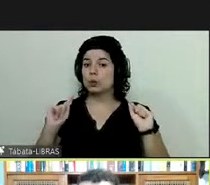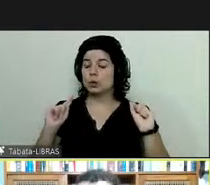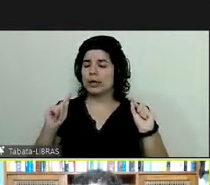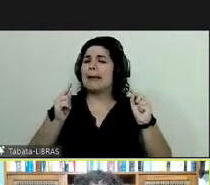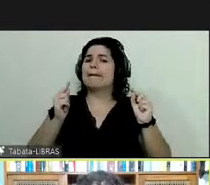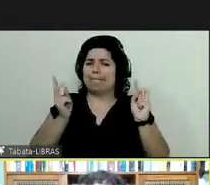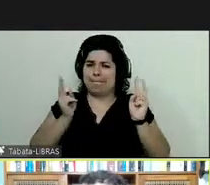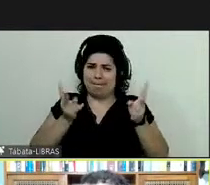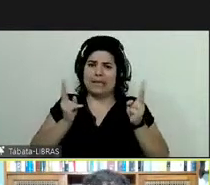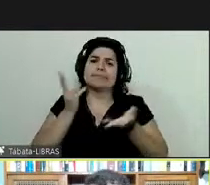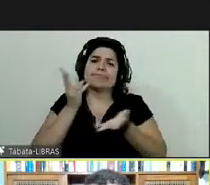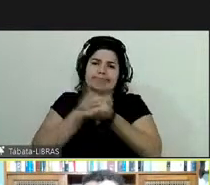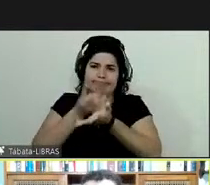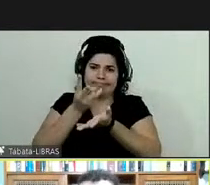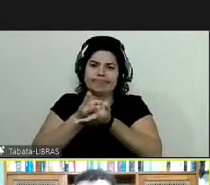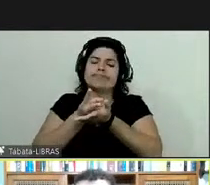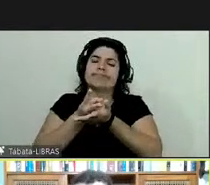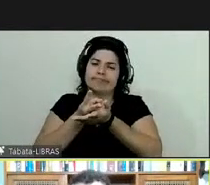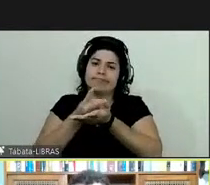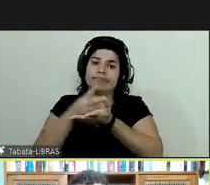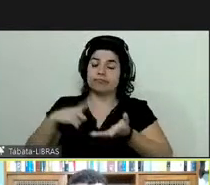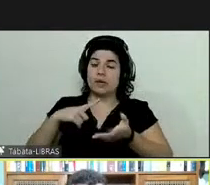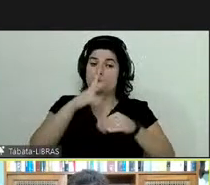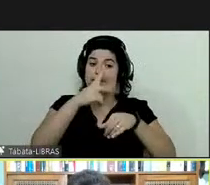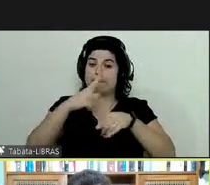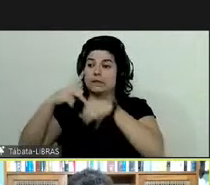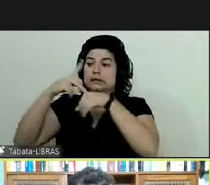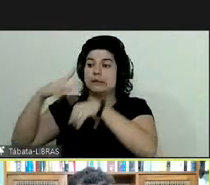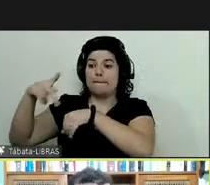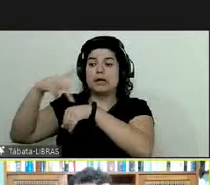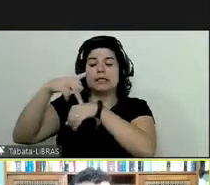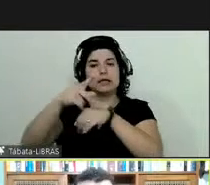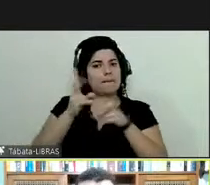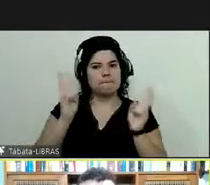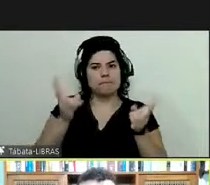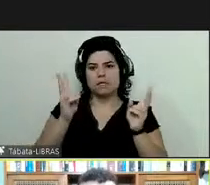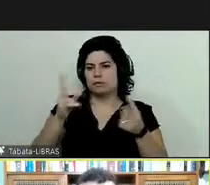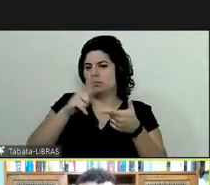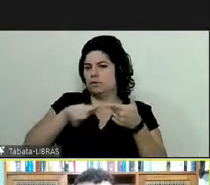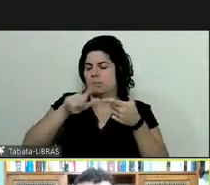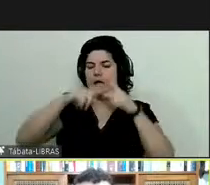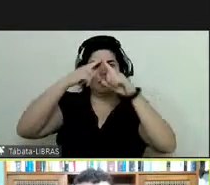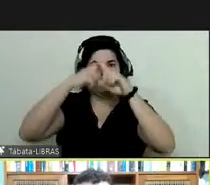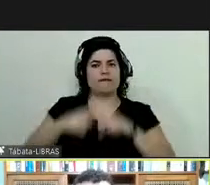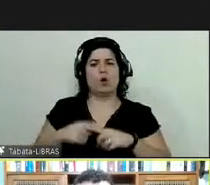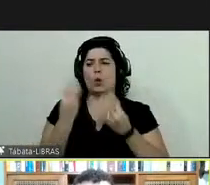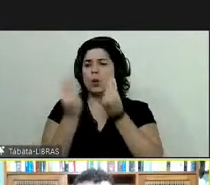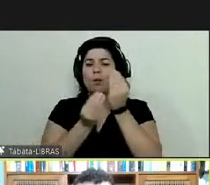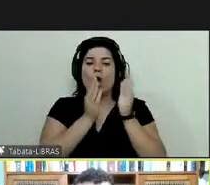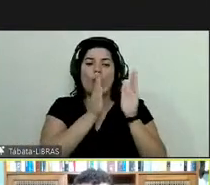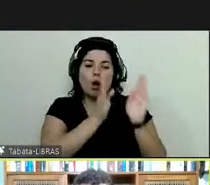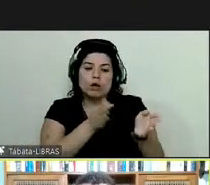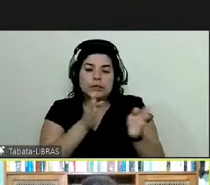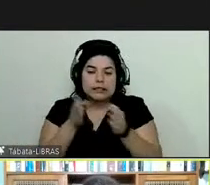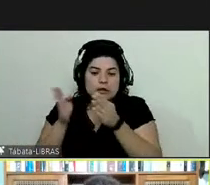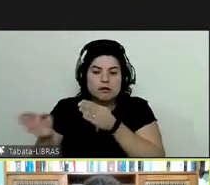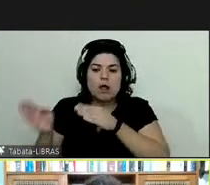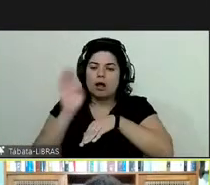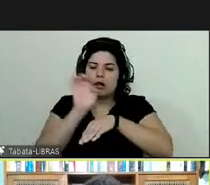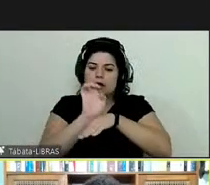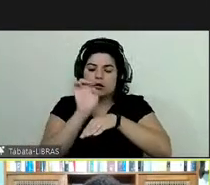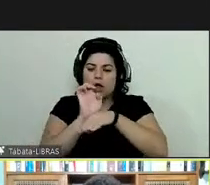mesmo a isso eu quero vocês compreendam né O Grande Desafio dos países das Nações continua sendo mesmo como organizar esses